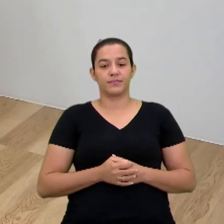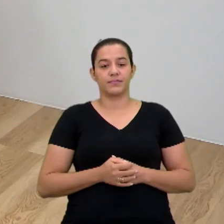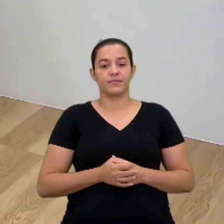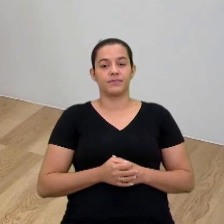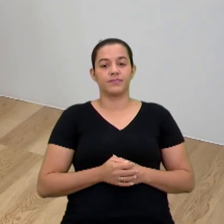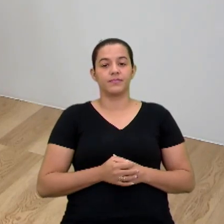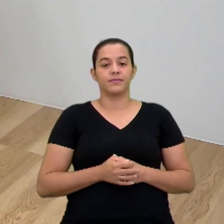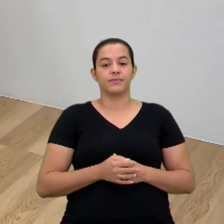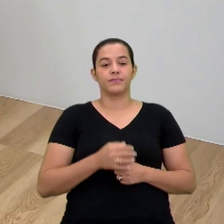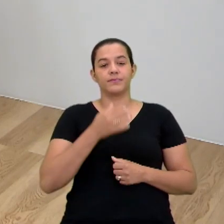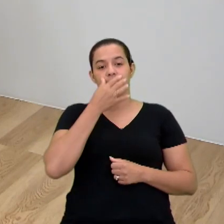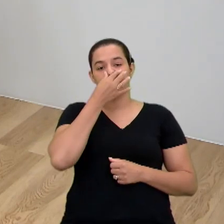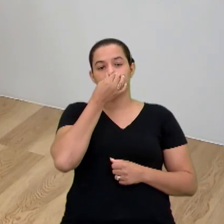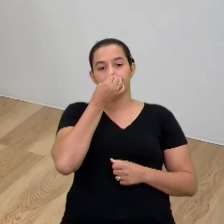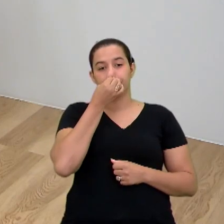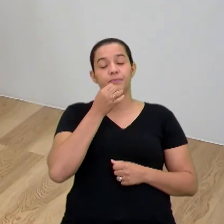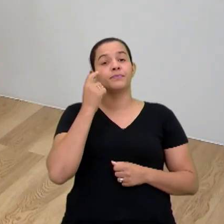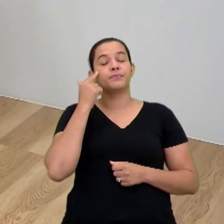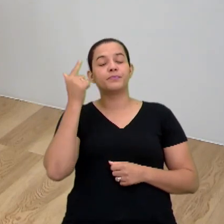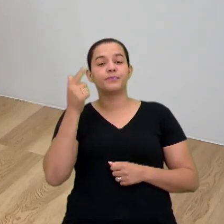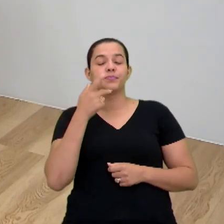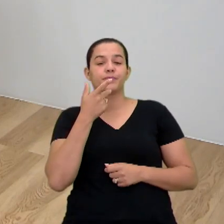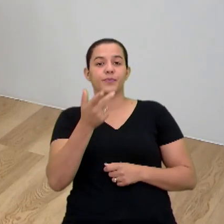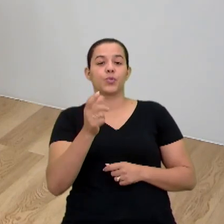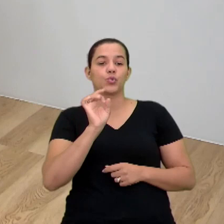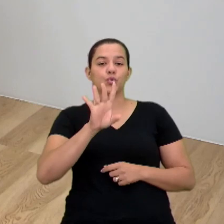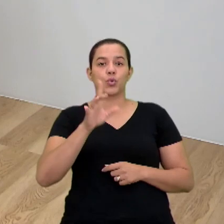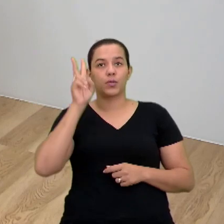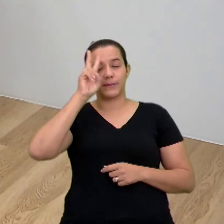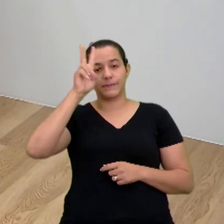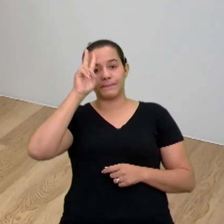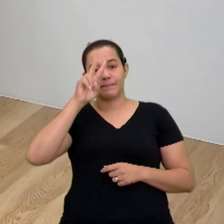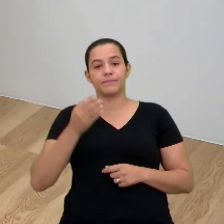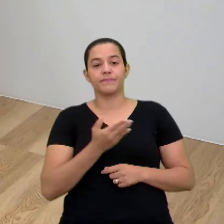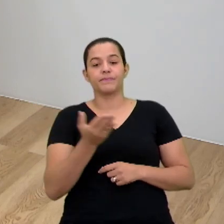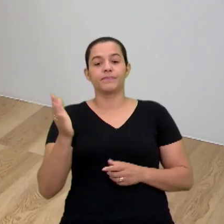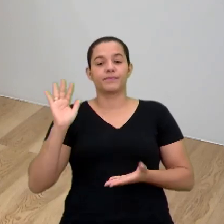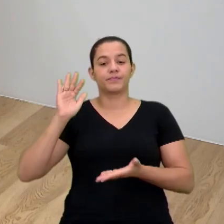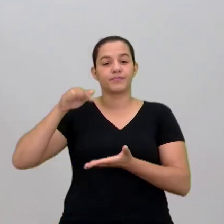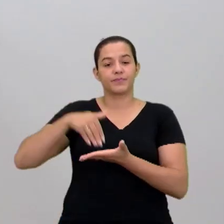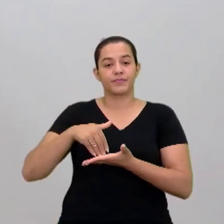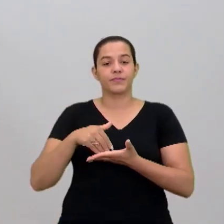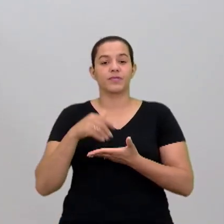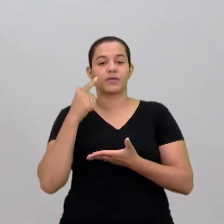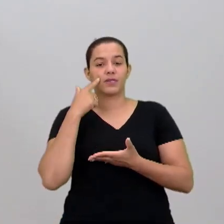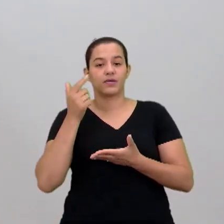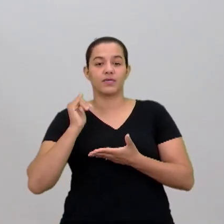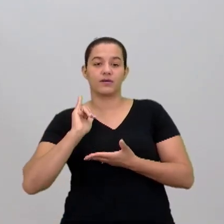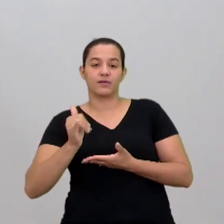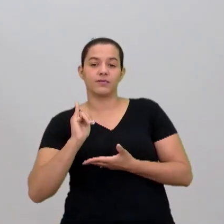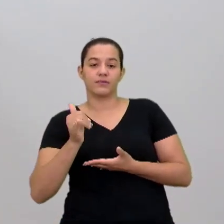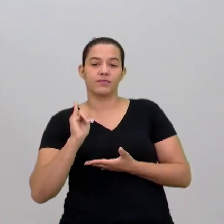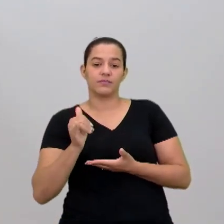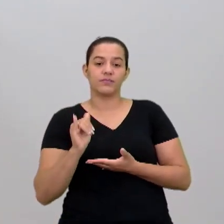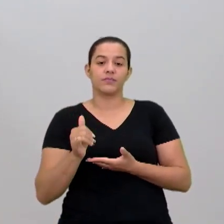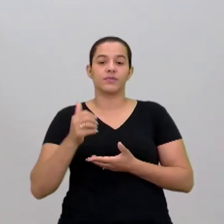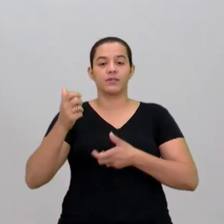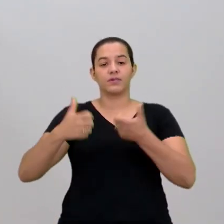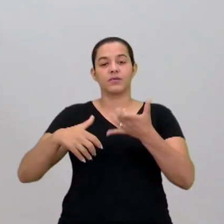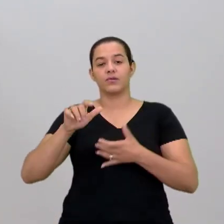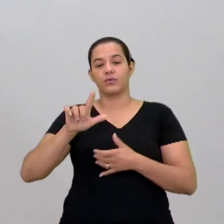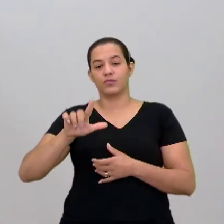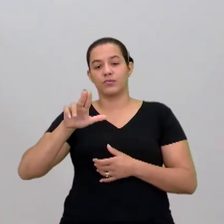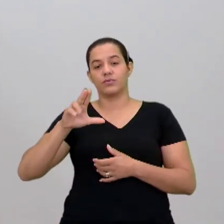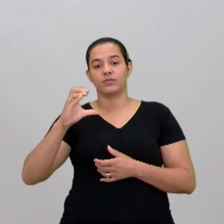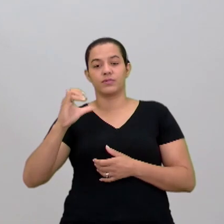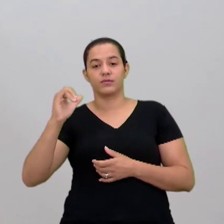falou aí sobre, só lembrando para a gente adicionar essa informação, falou no final da matéria que a narração lá no início é do Luciano do Vale,